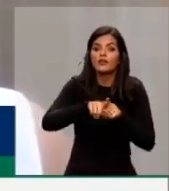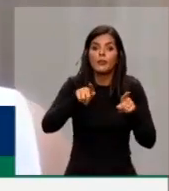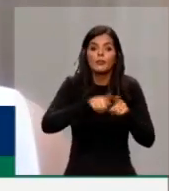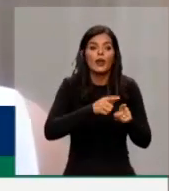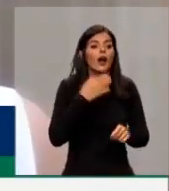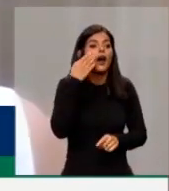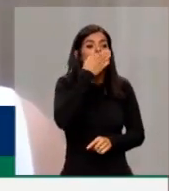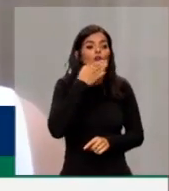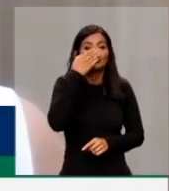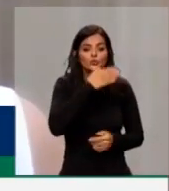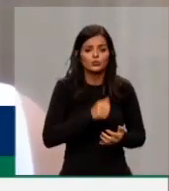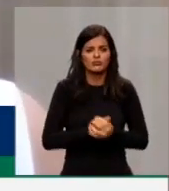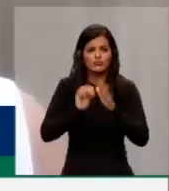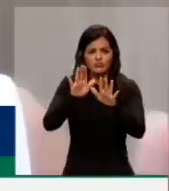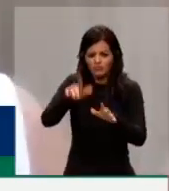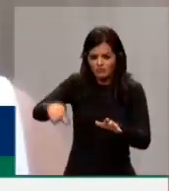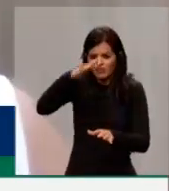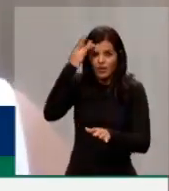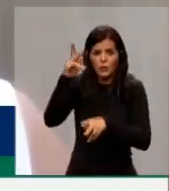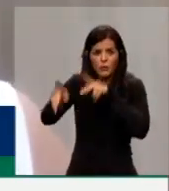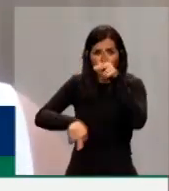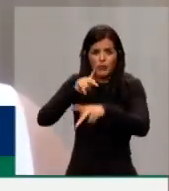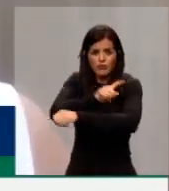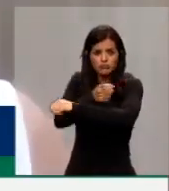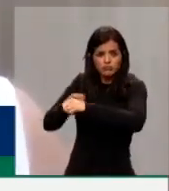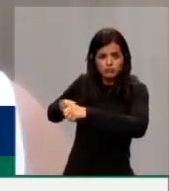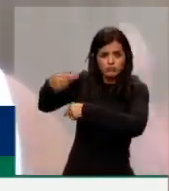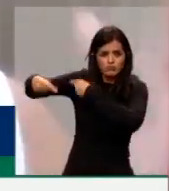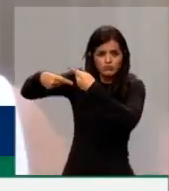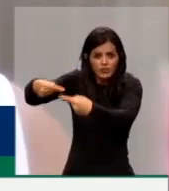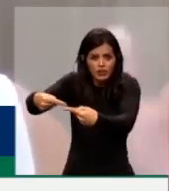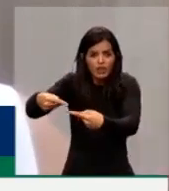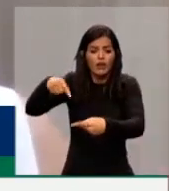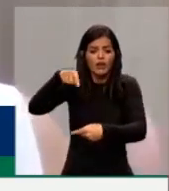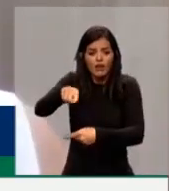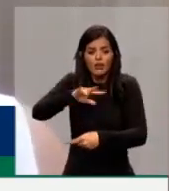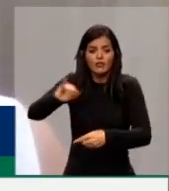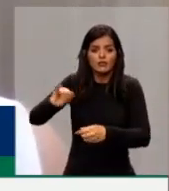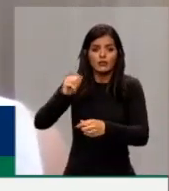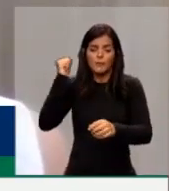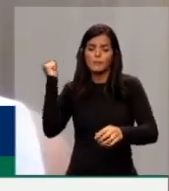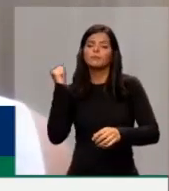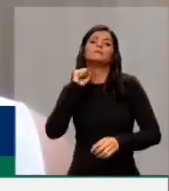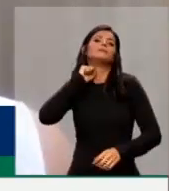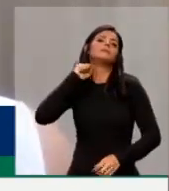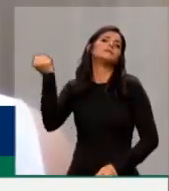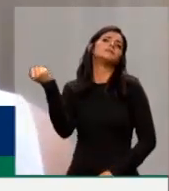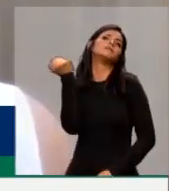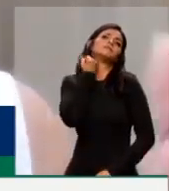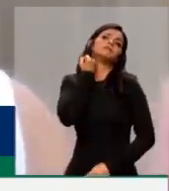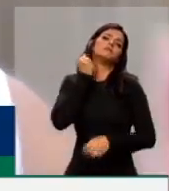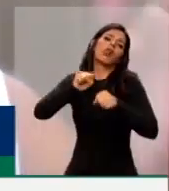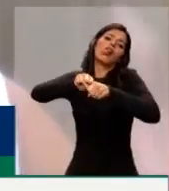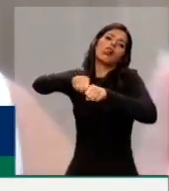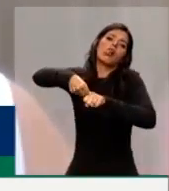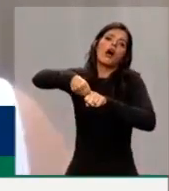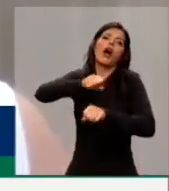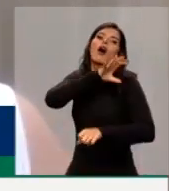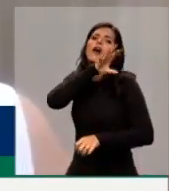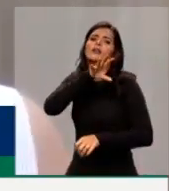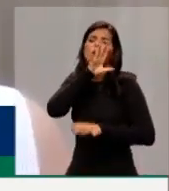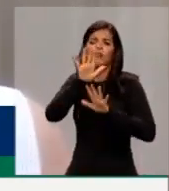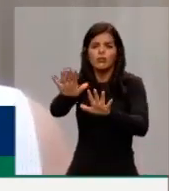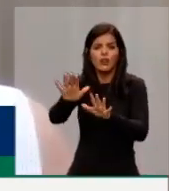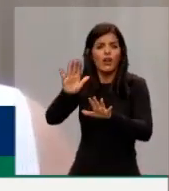povo tradicional de matriz africana com seu abate tradicional e vamos ver as causas que realmente nos matam. Vamos